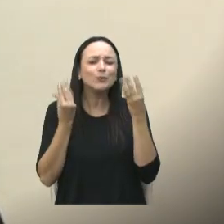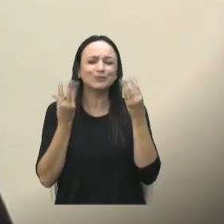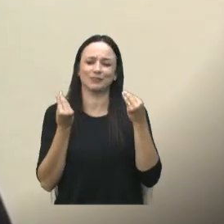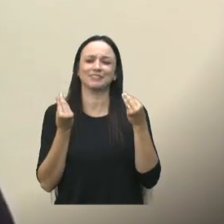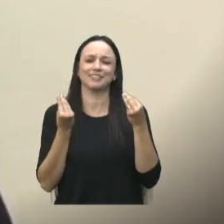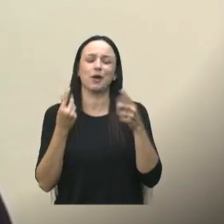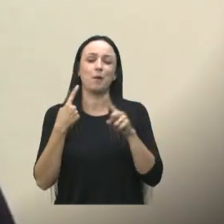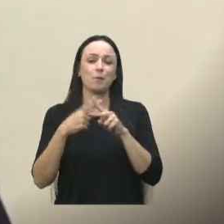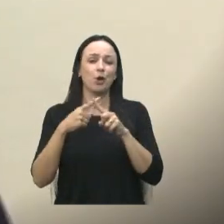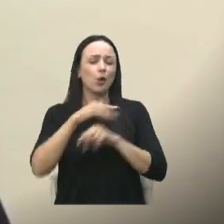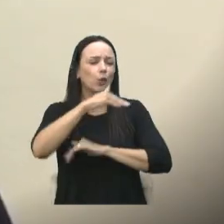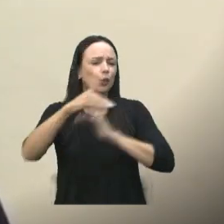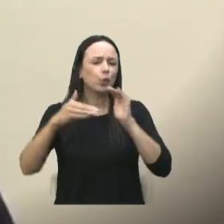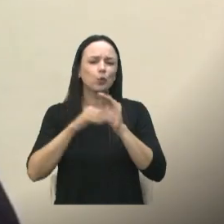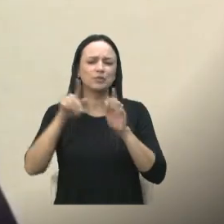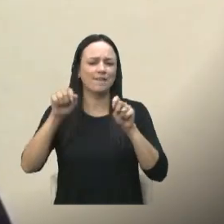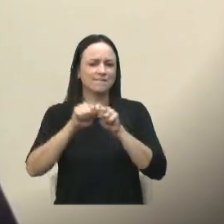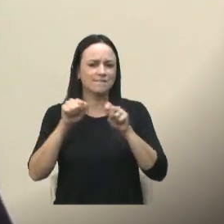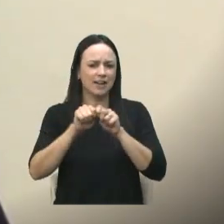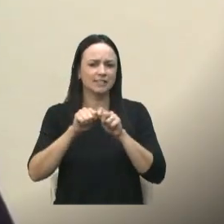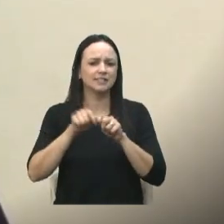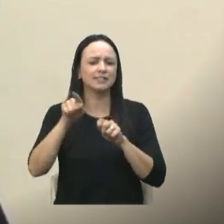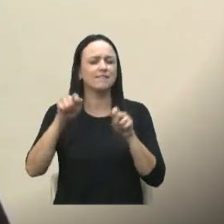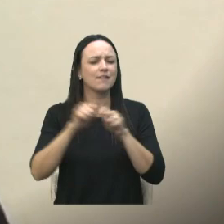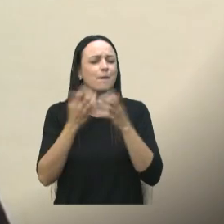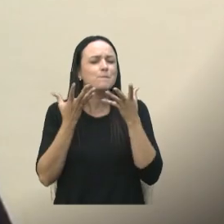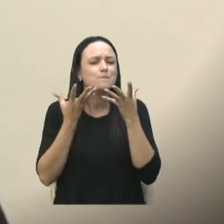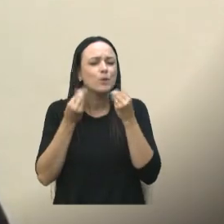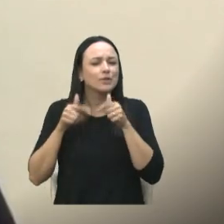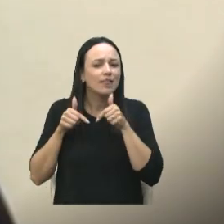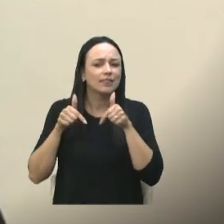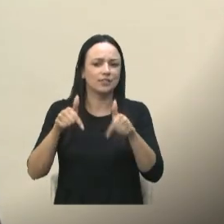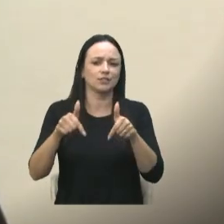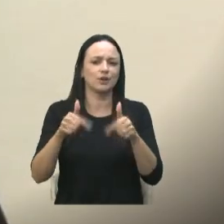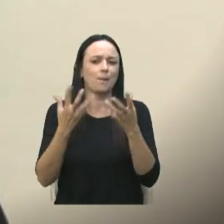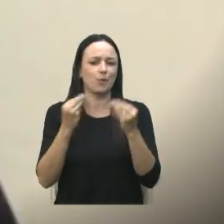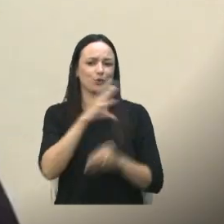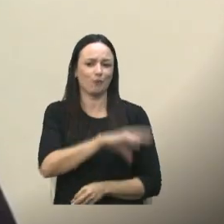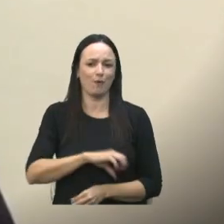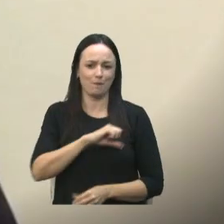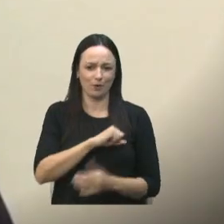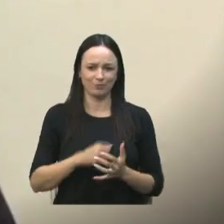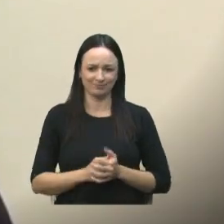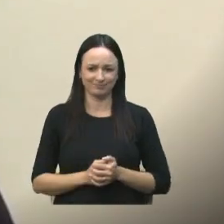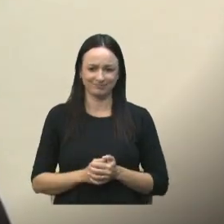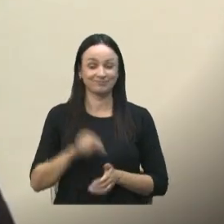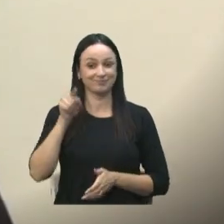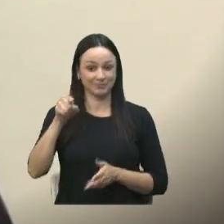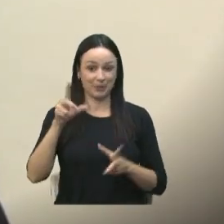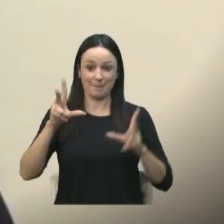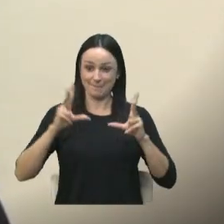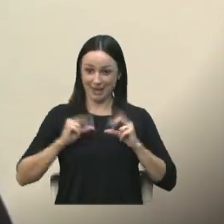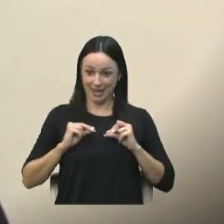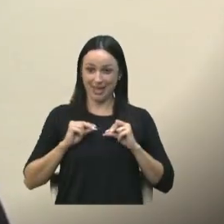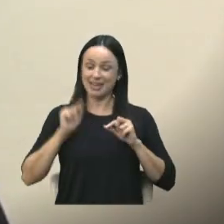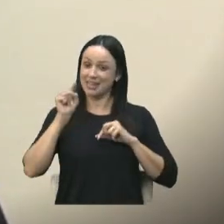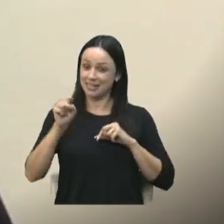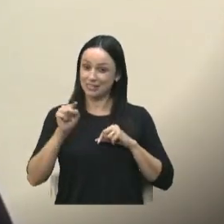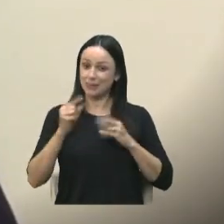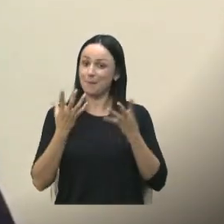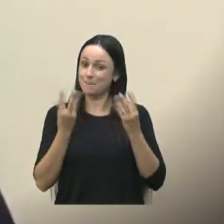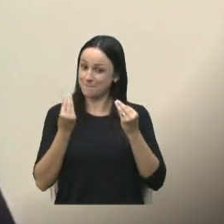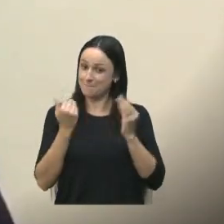porque tudo que você faz com muita dedicação e muito amor. Você merece isso e muito mais,